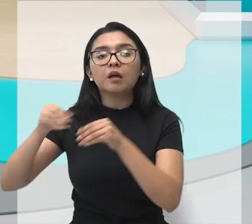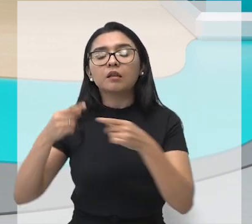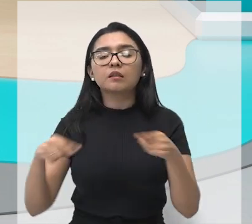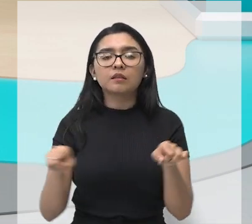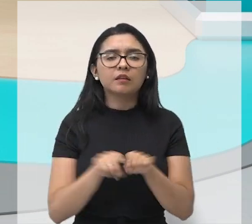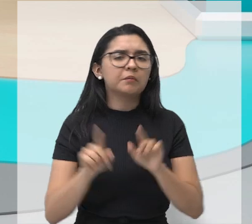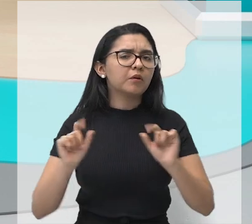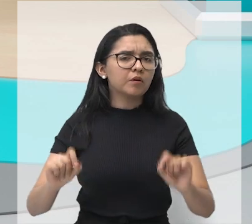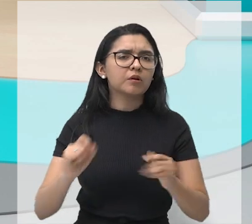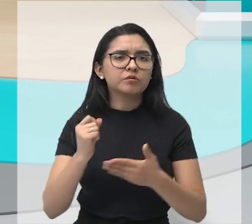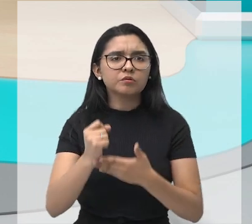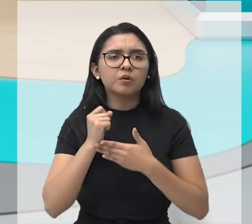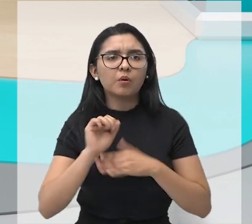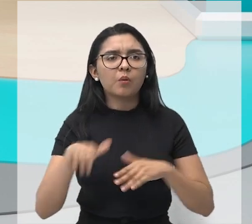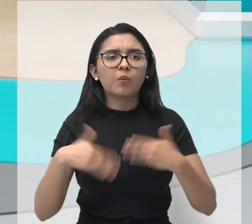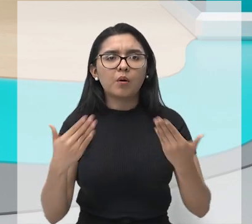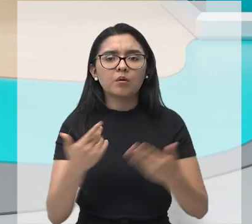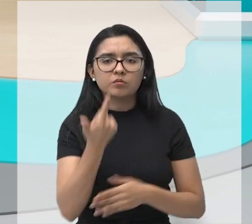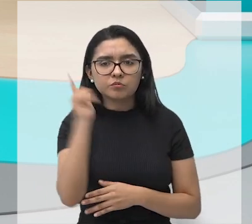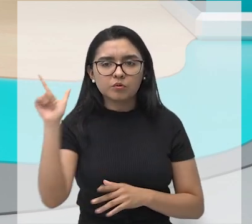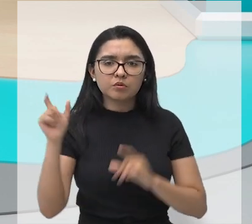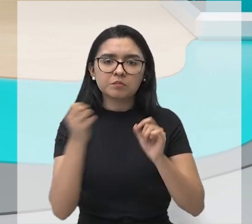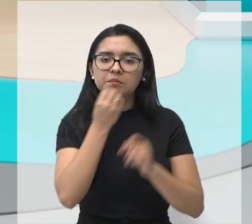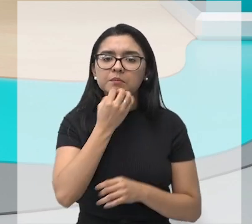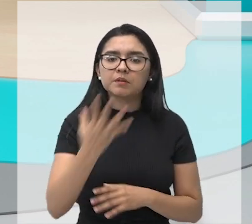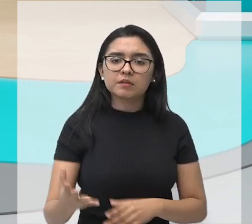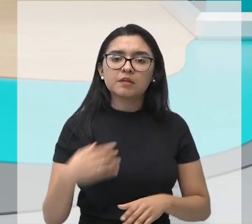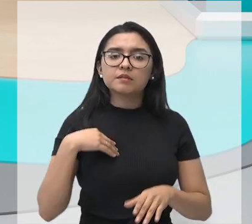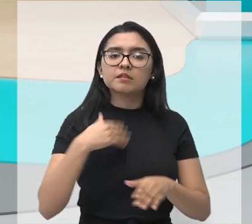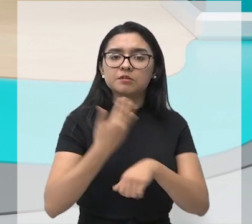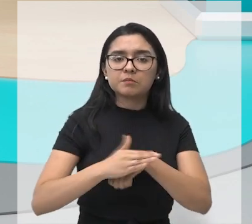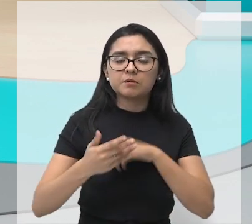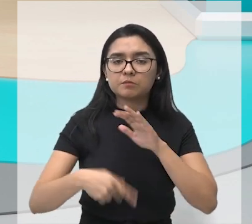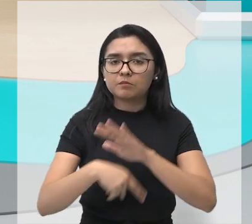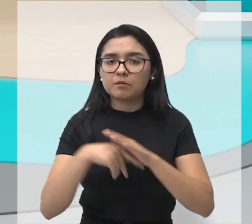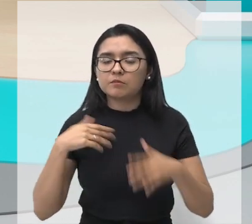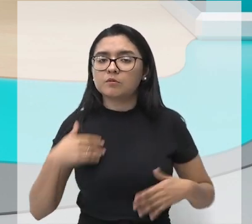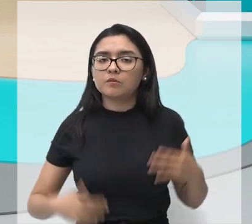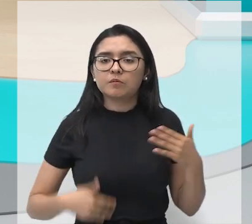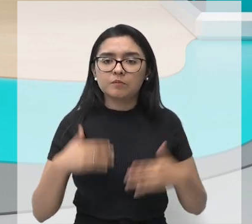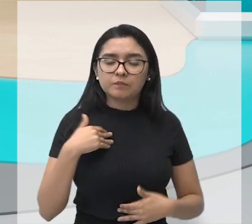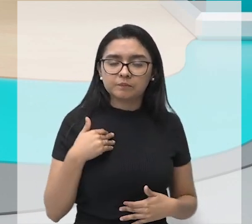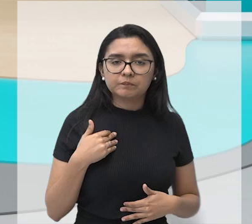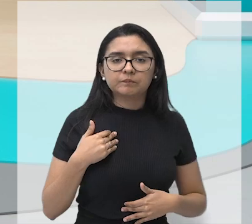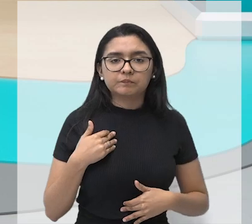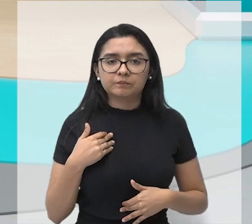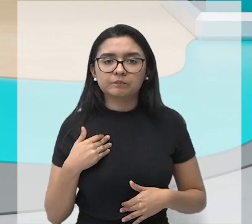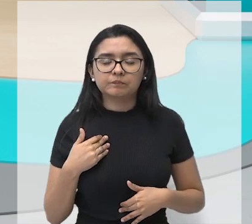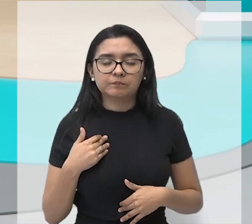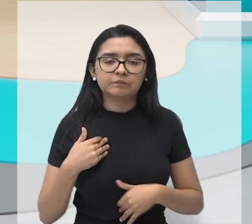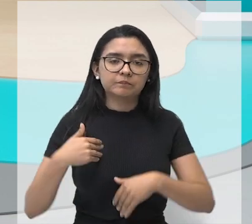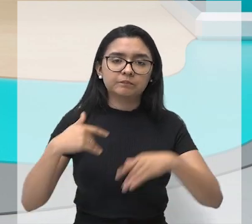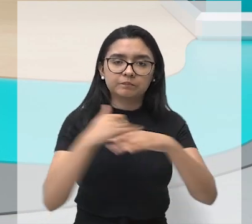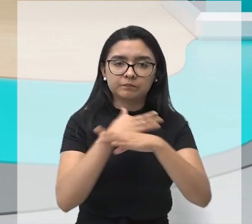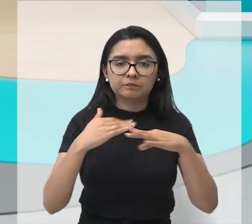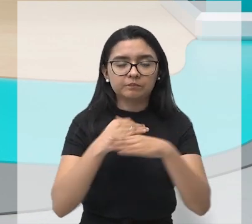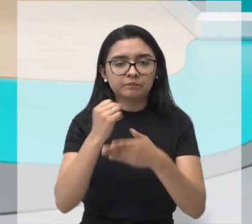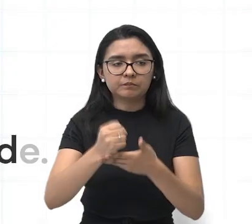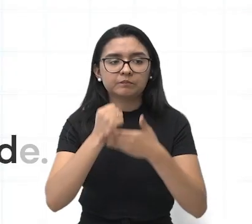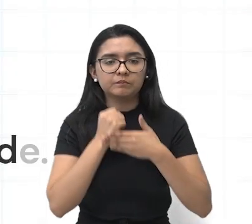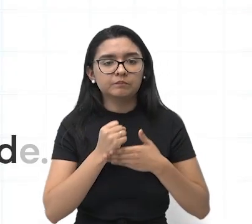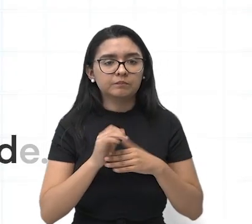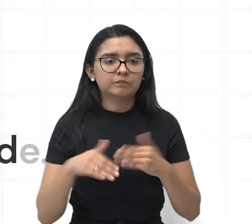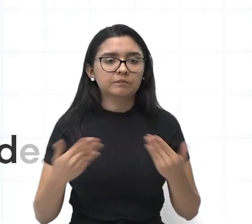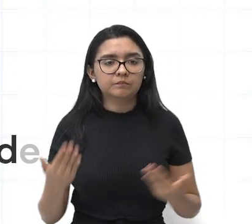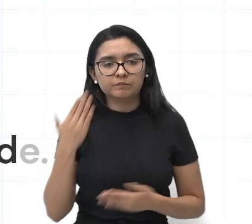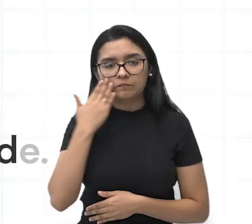que mais vai ajudar? Quais são os outros benefícios que as práticas corporais de aventura no meio urbano traz para a nossa vida? Vamos